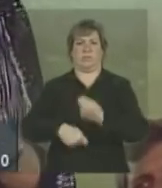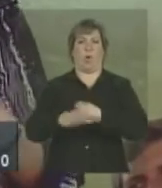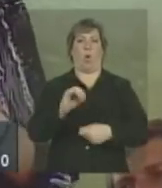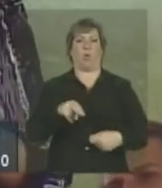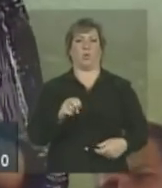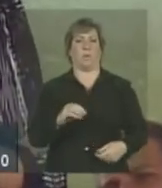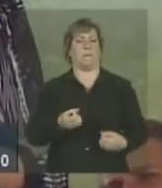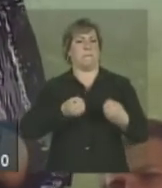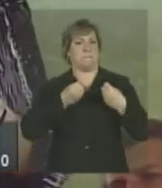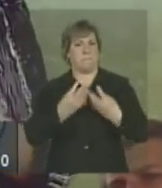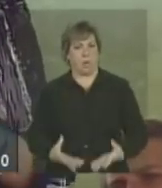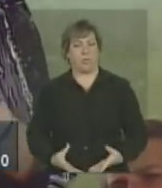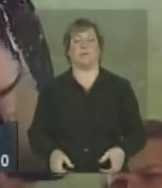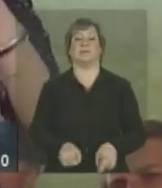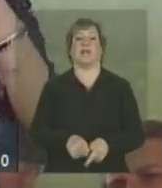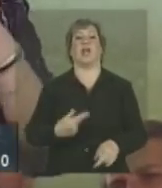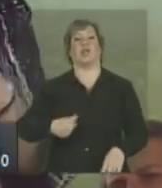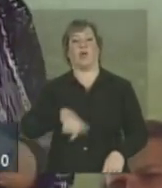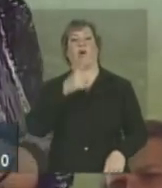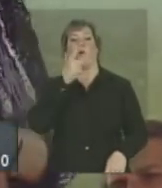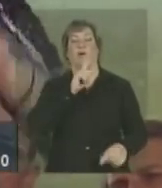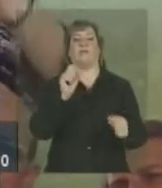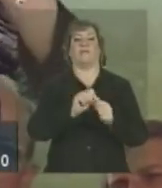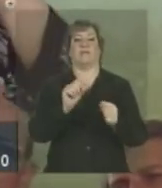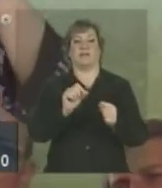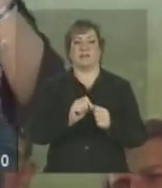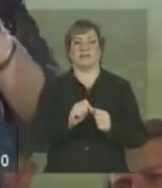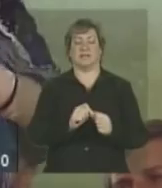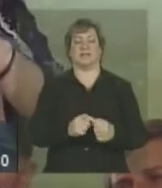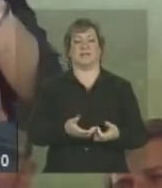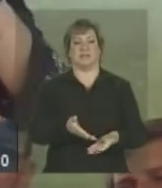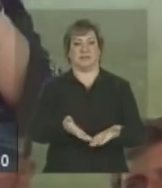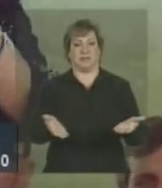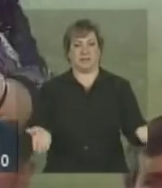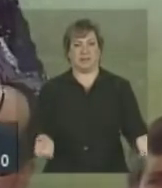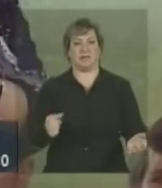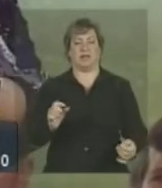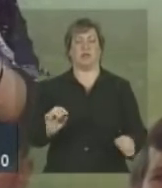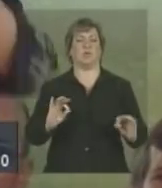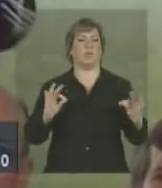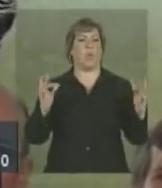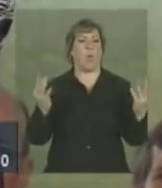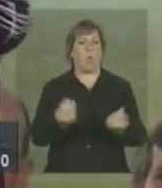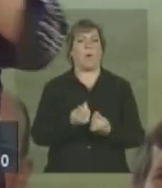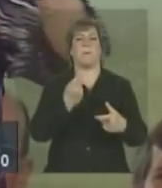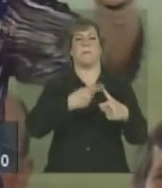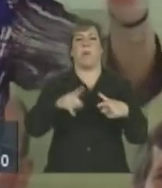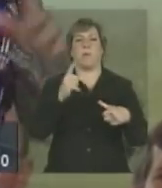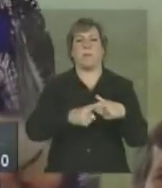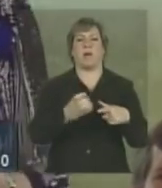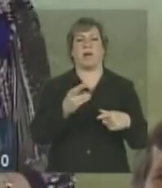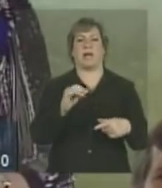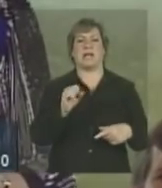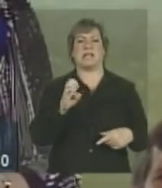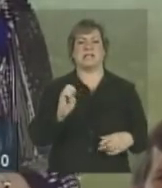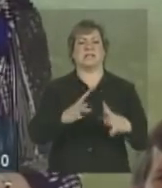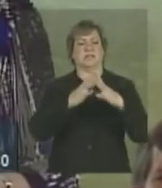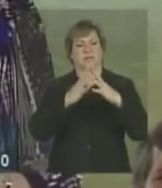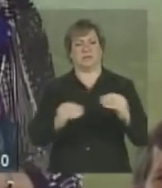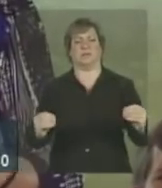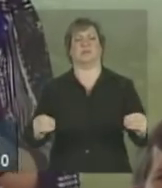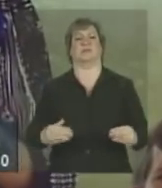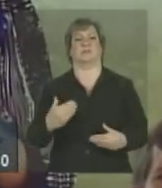consumo, que nós conseguimos fazer face a todas as crises que apareceram no nosso